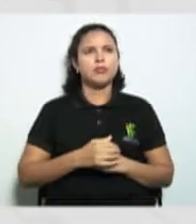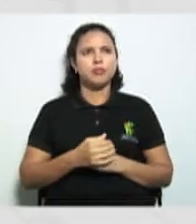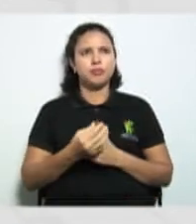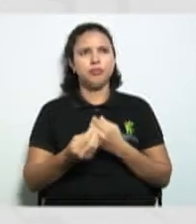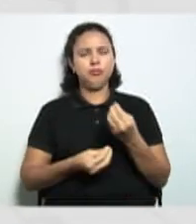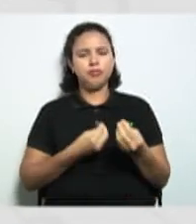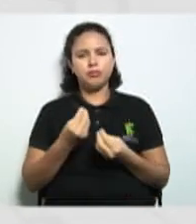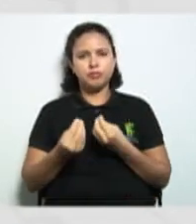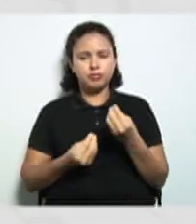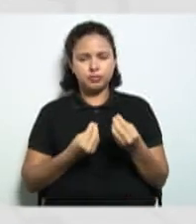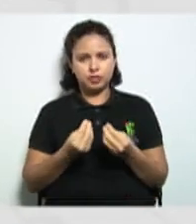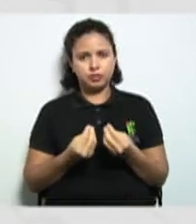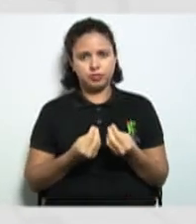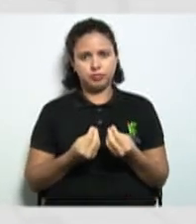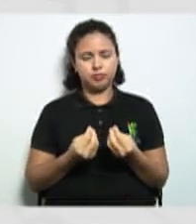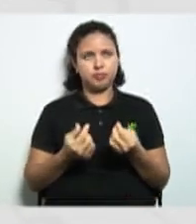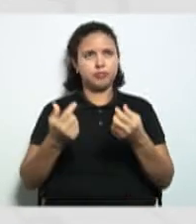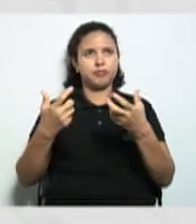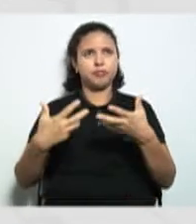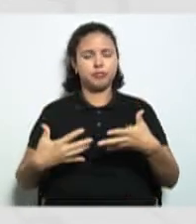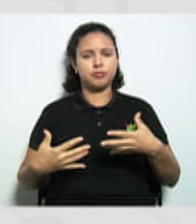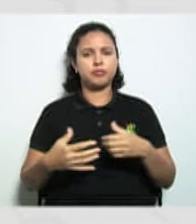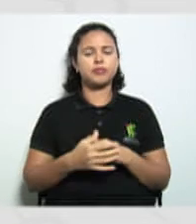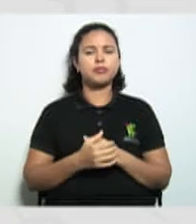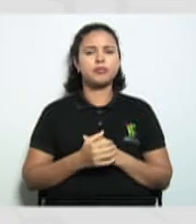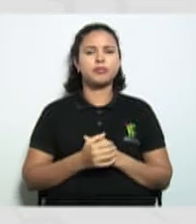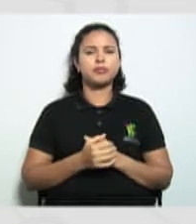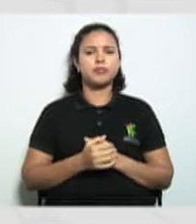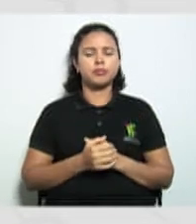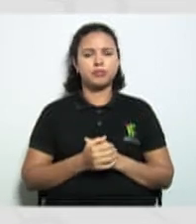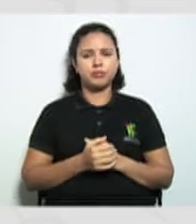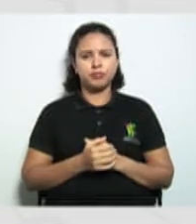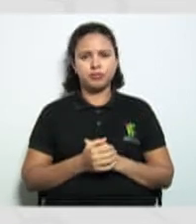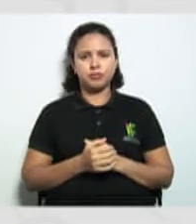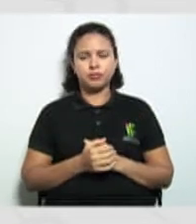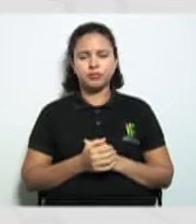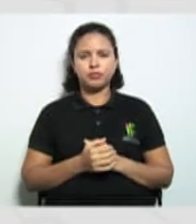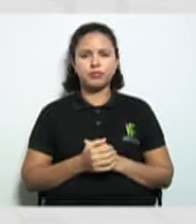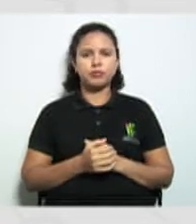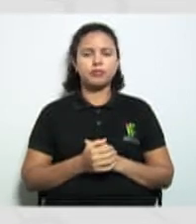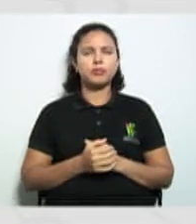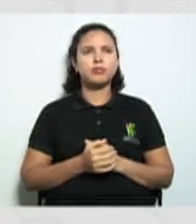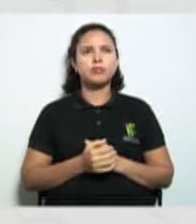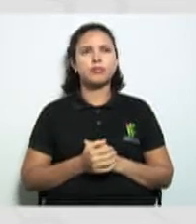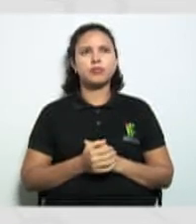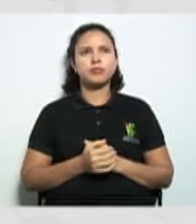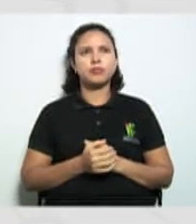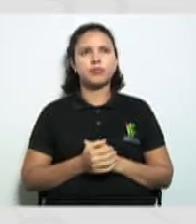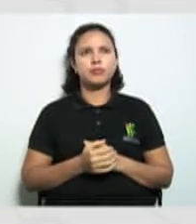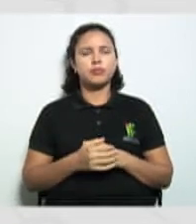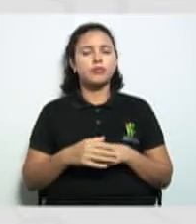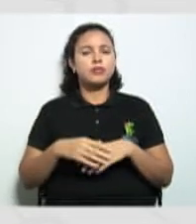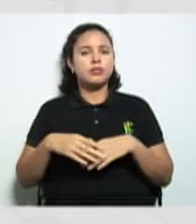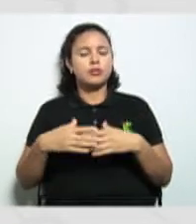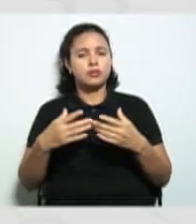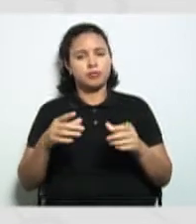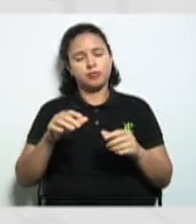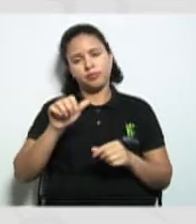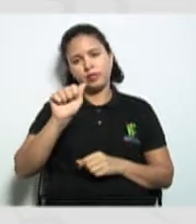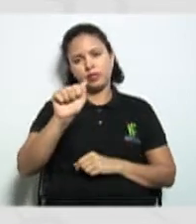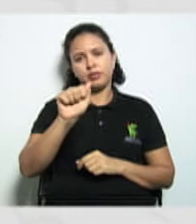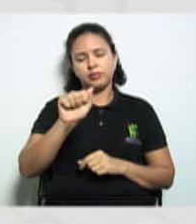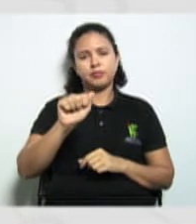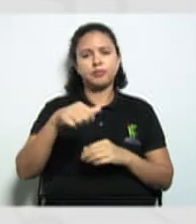que é, professora, essa questão 3 aí, questão 4, né? A letra A. Quais as finalidades, né? Então,